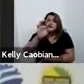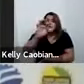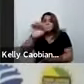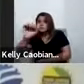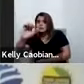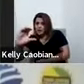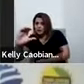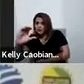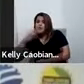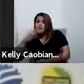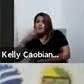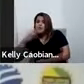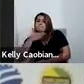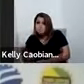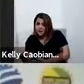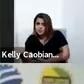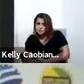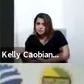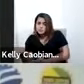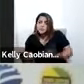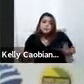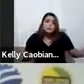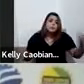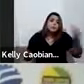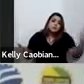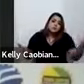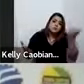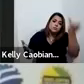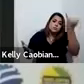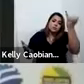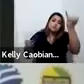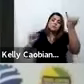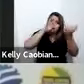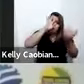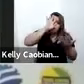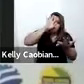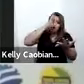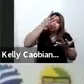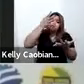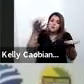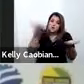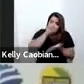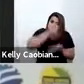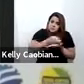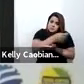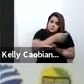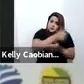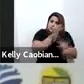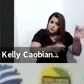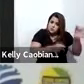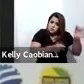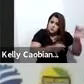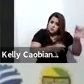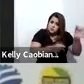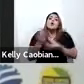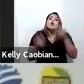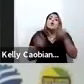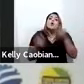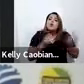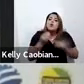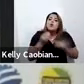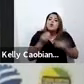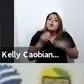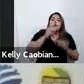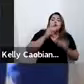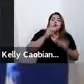também, foi bastante importante para o resultado. Como é que você viu o envolvimento da Assembleia Legislativa